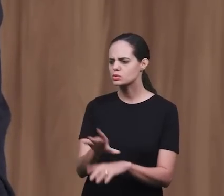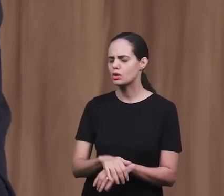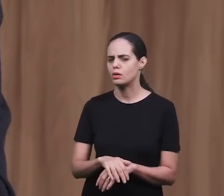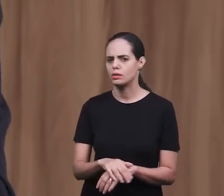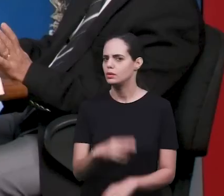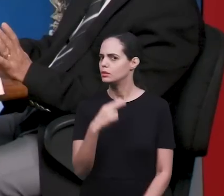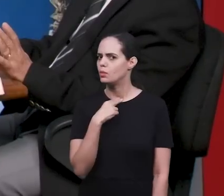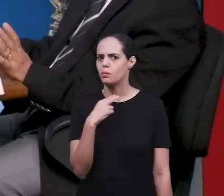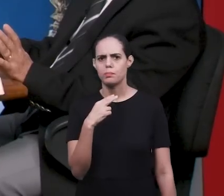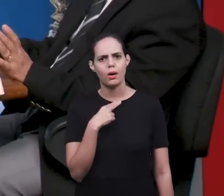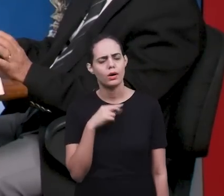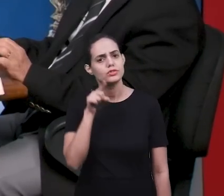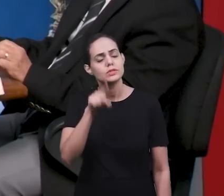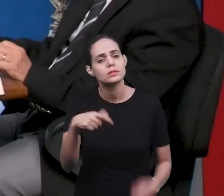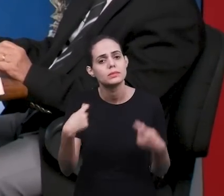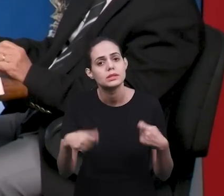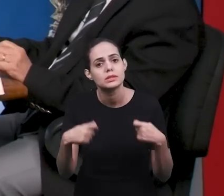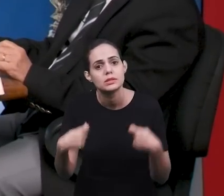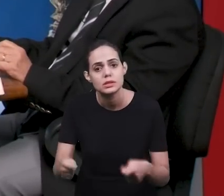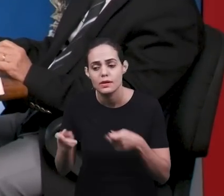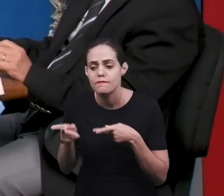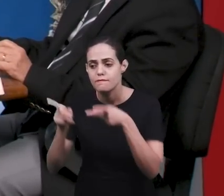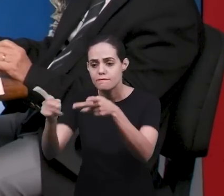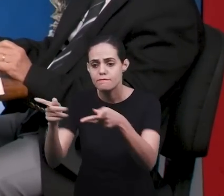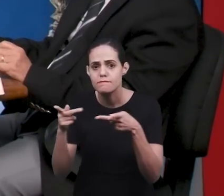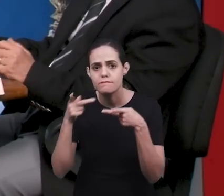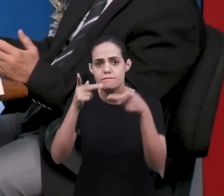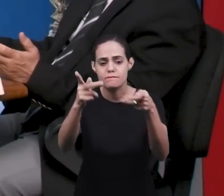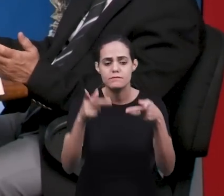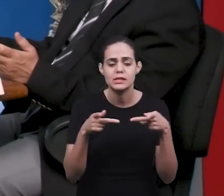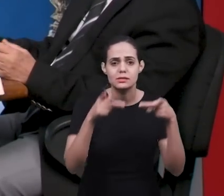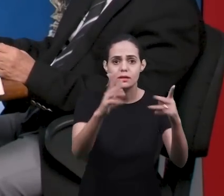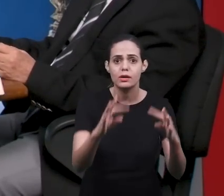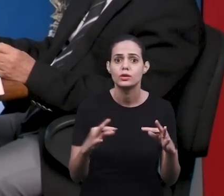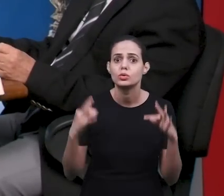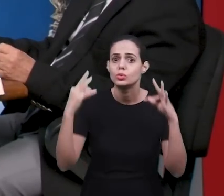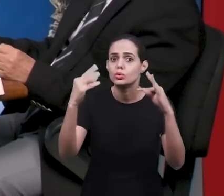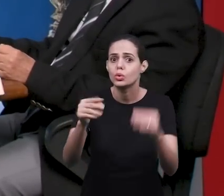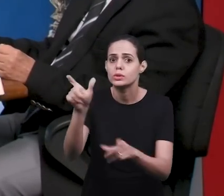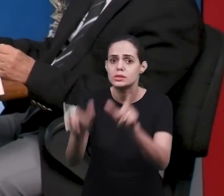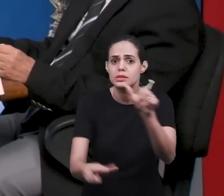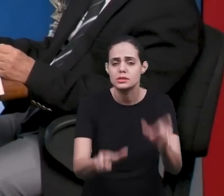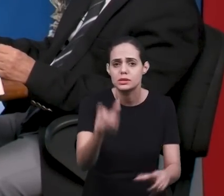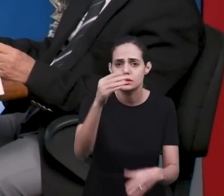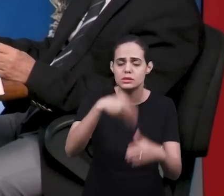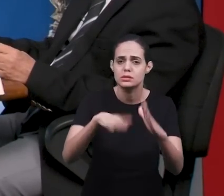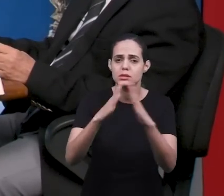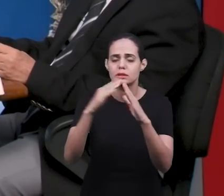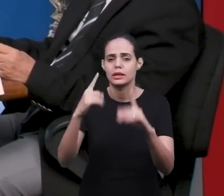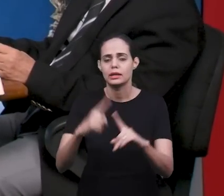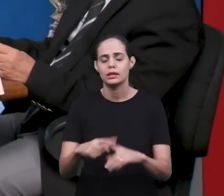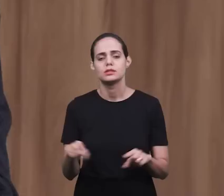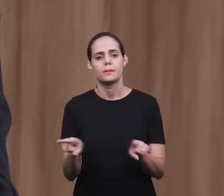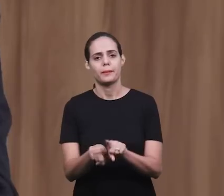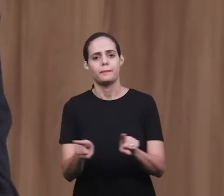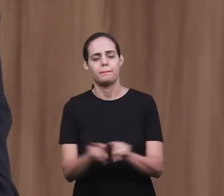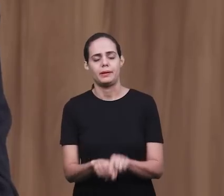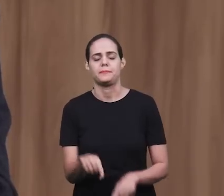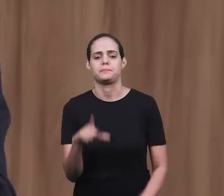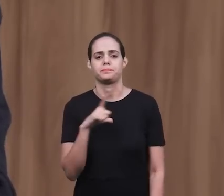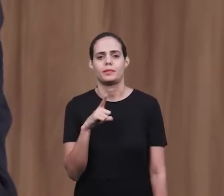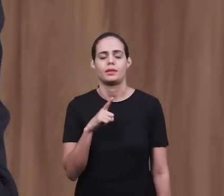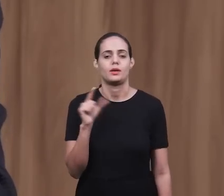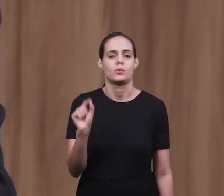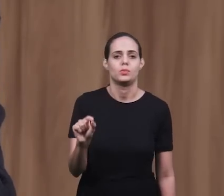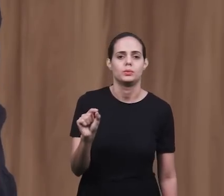convém. Isso não convém. Então, tem também um provérbio, né? Salomão fala sobre